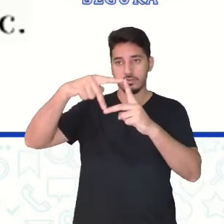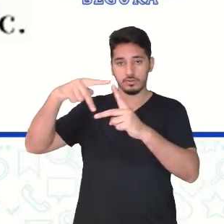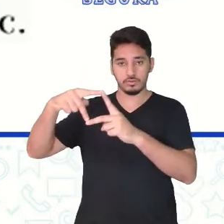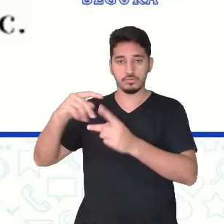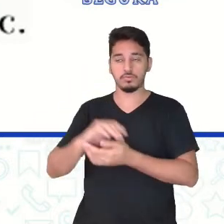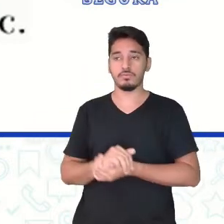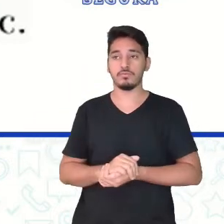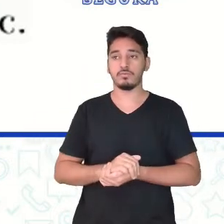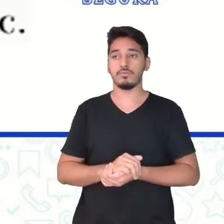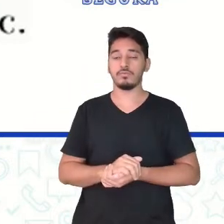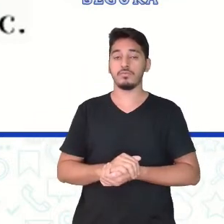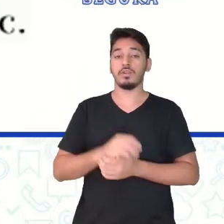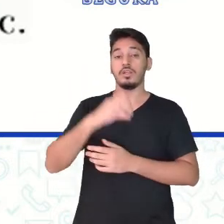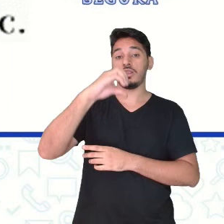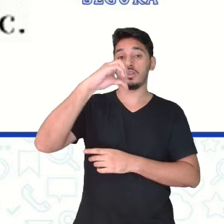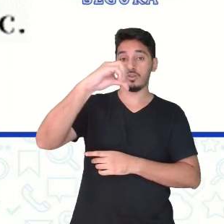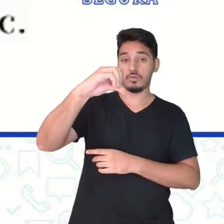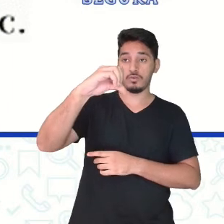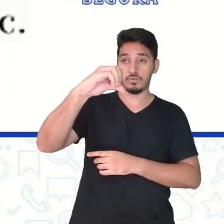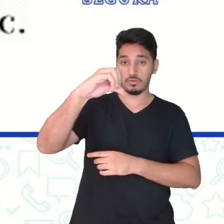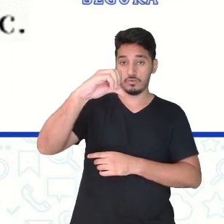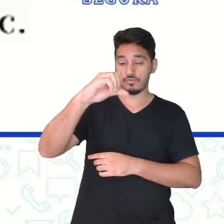bonitinho, e a figura